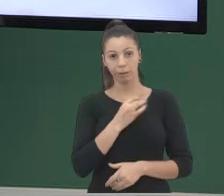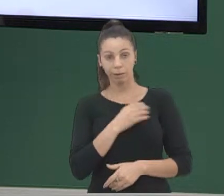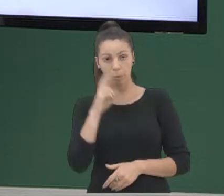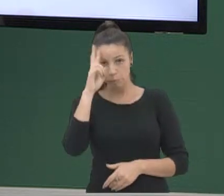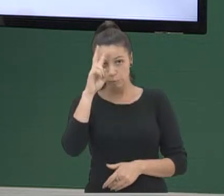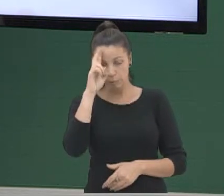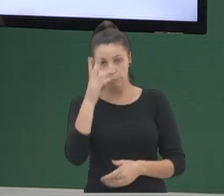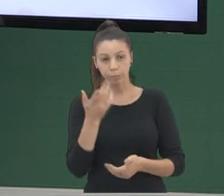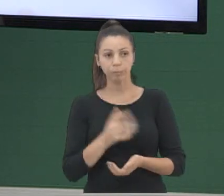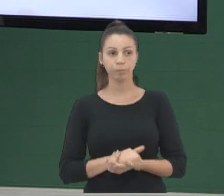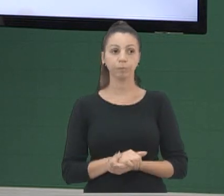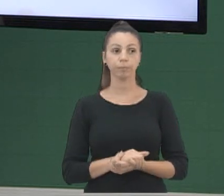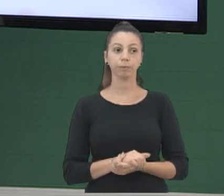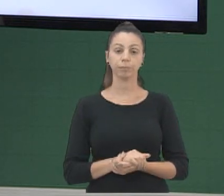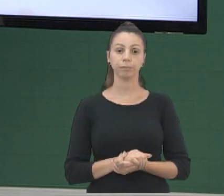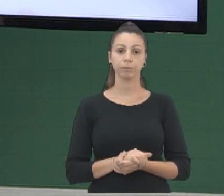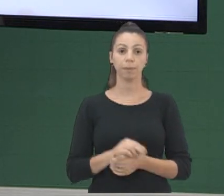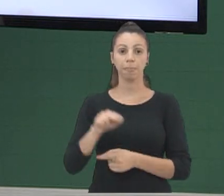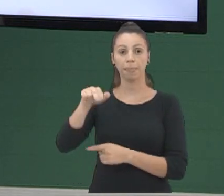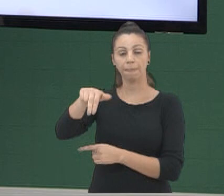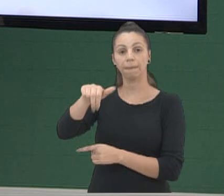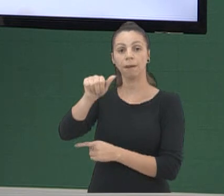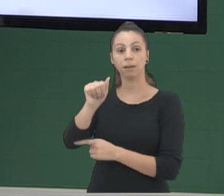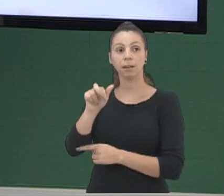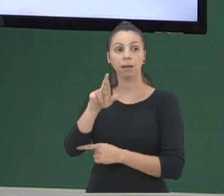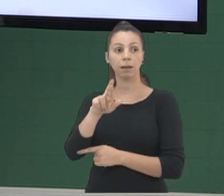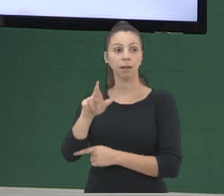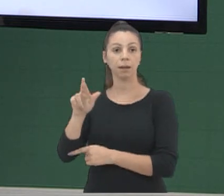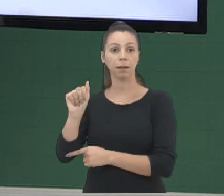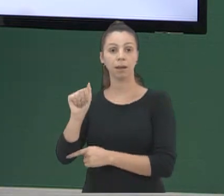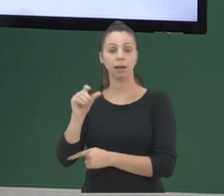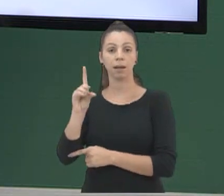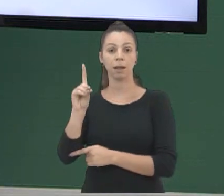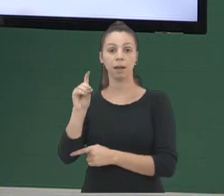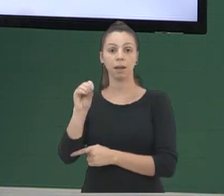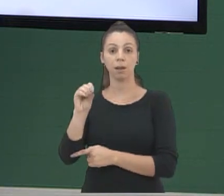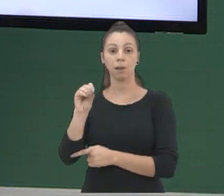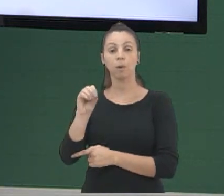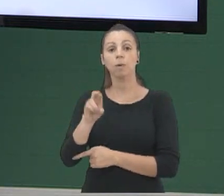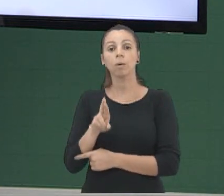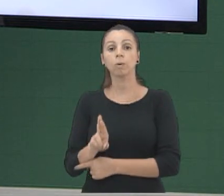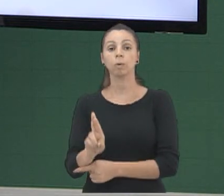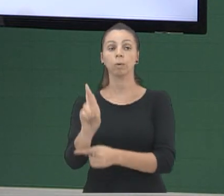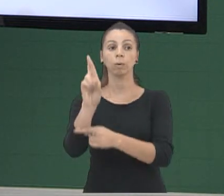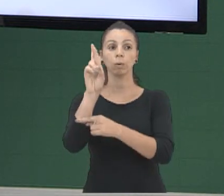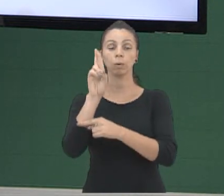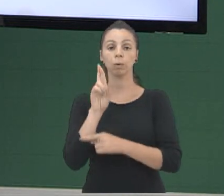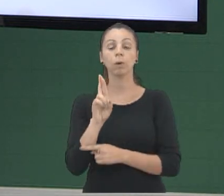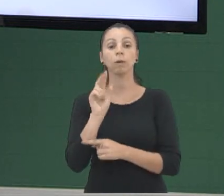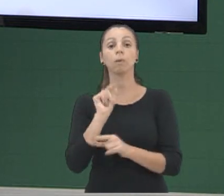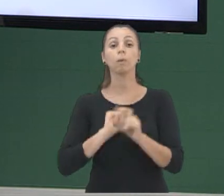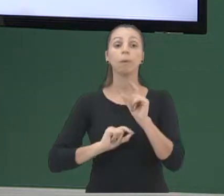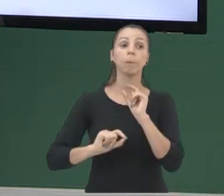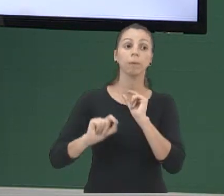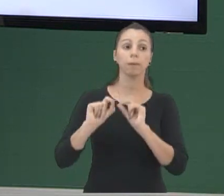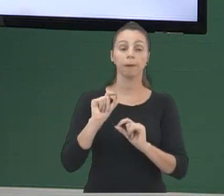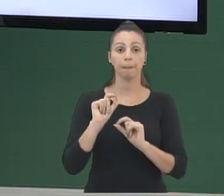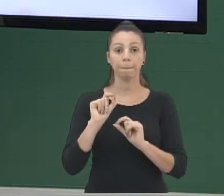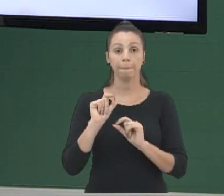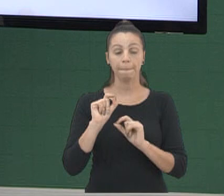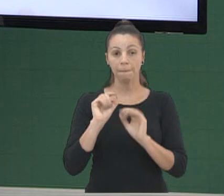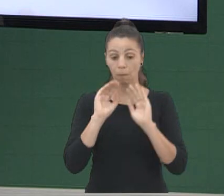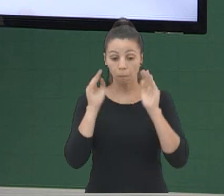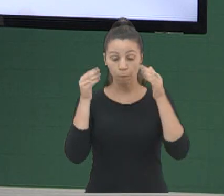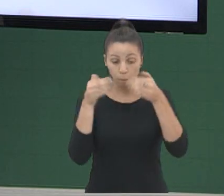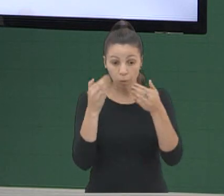certo? Então, o espaço. Narrador é um ser ficcional e aqui a gente vai focar depois aqui, tá? Nós vamos focar